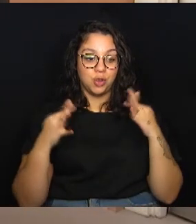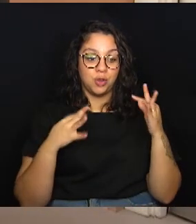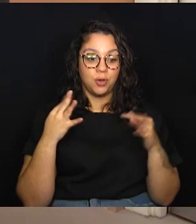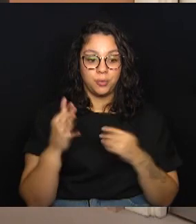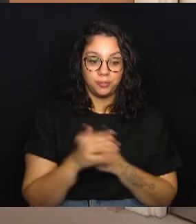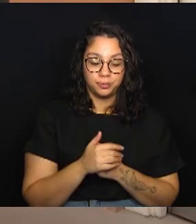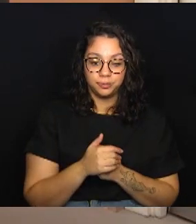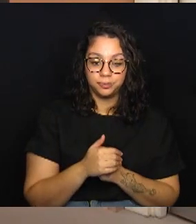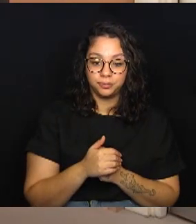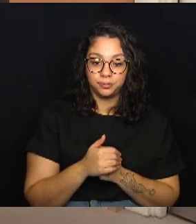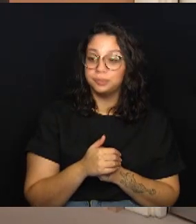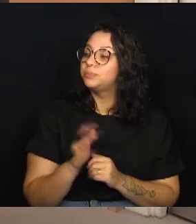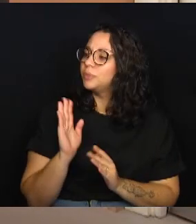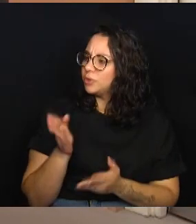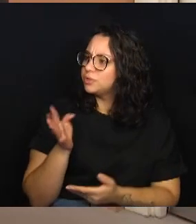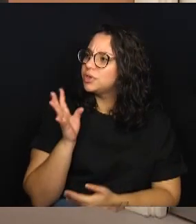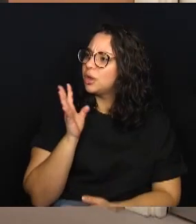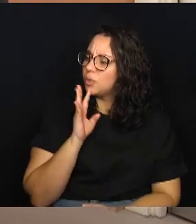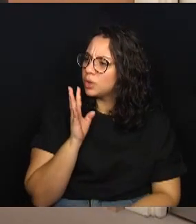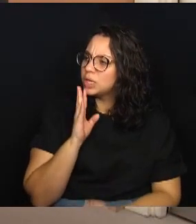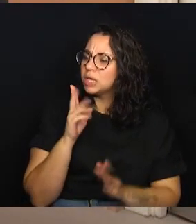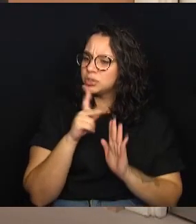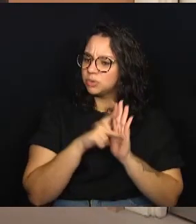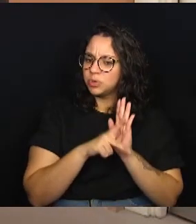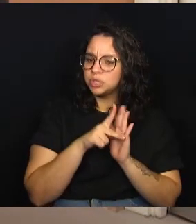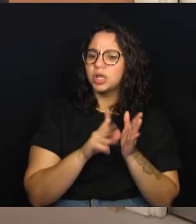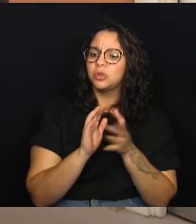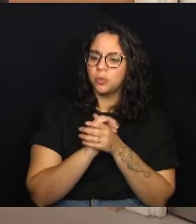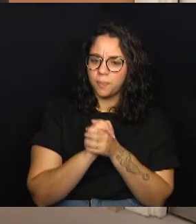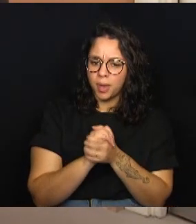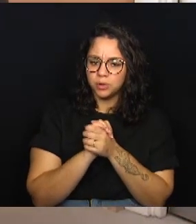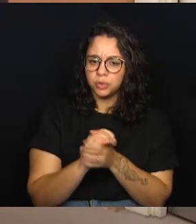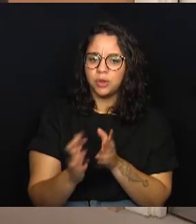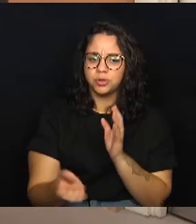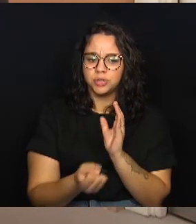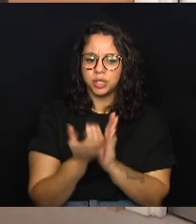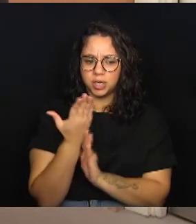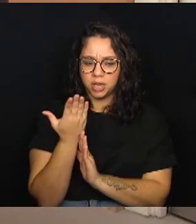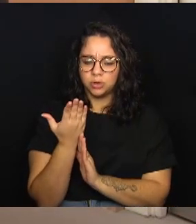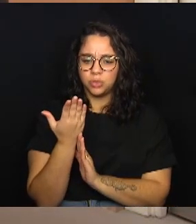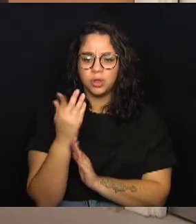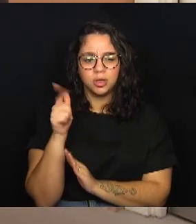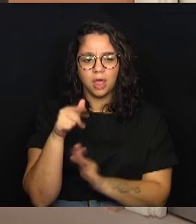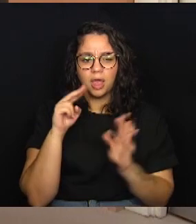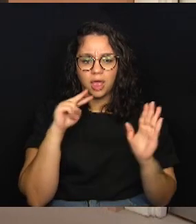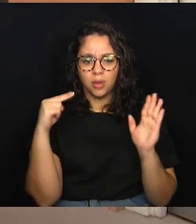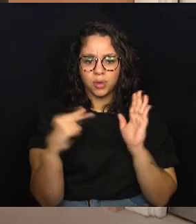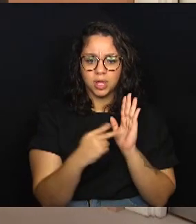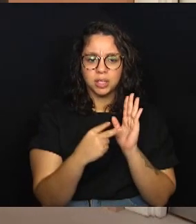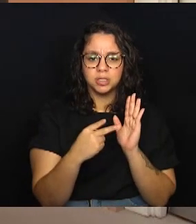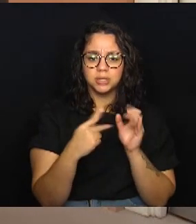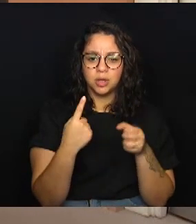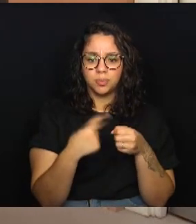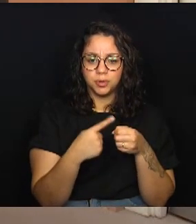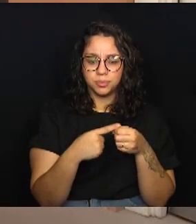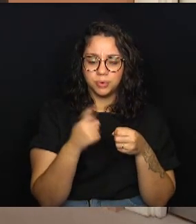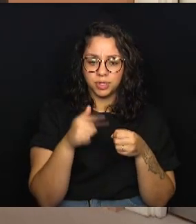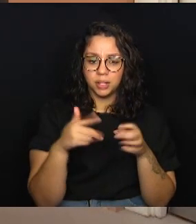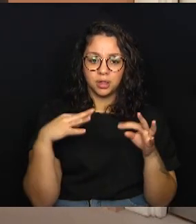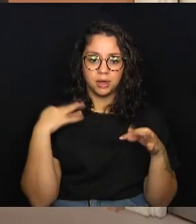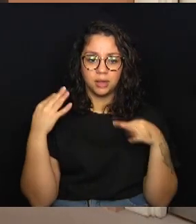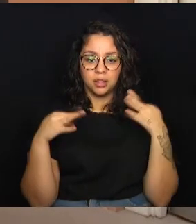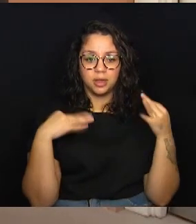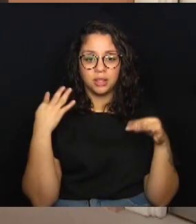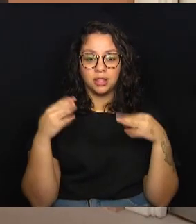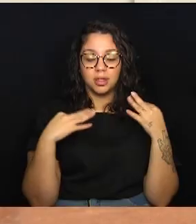Pet friendly seu presidente eu conheço o projeto Aliás parabenizo o autor do projeto por reconhecer o município